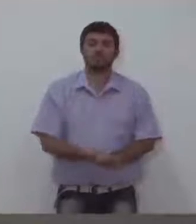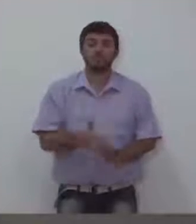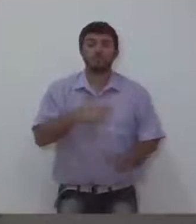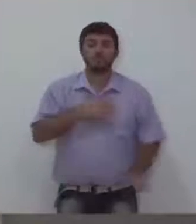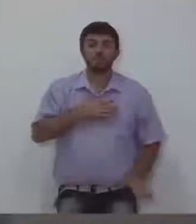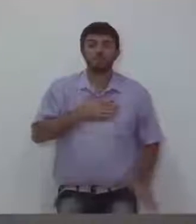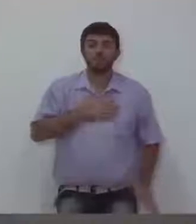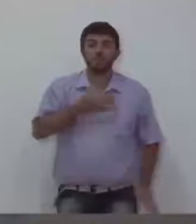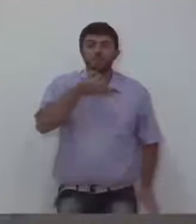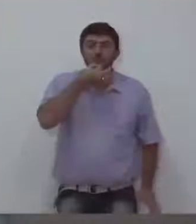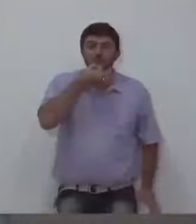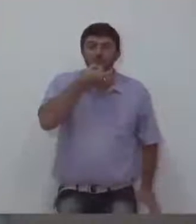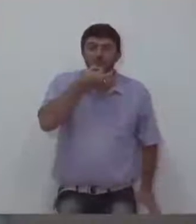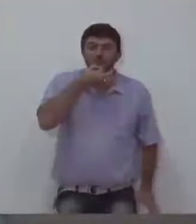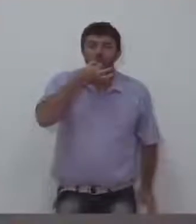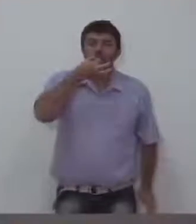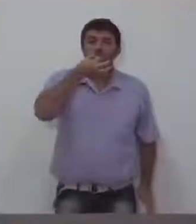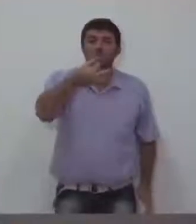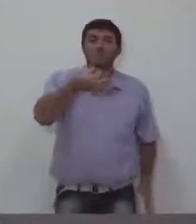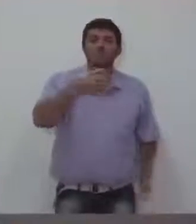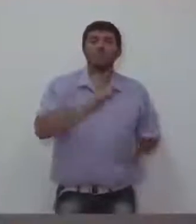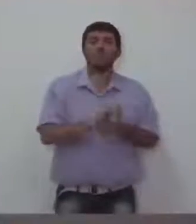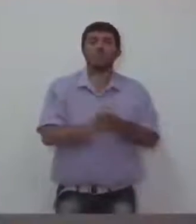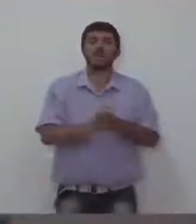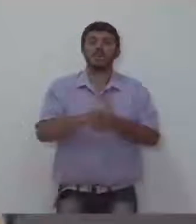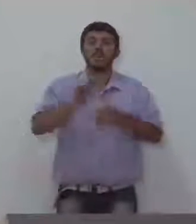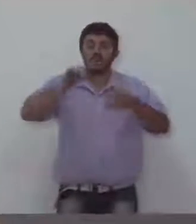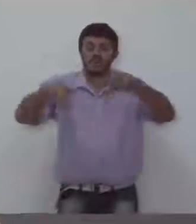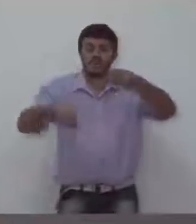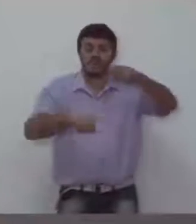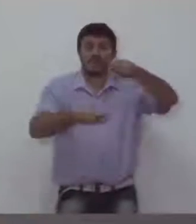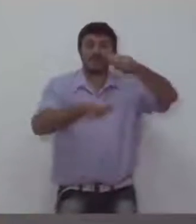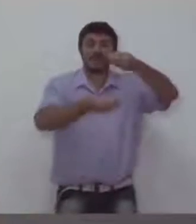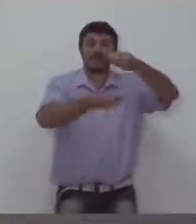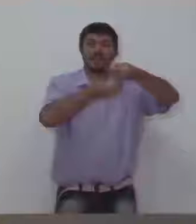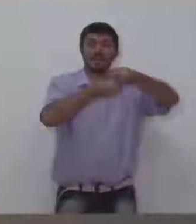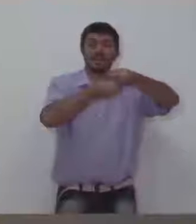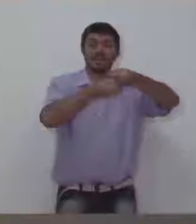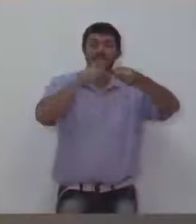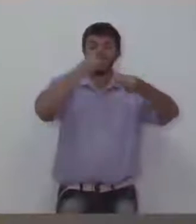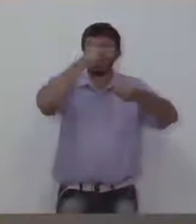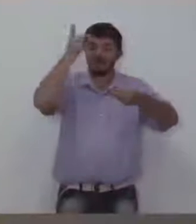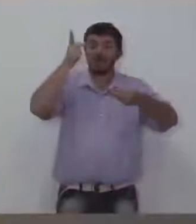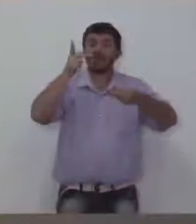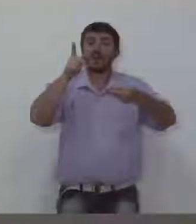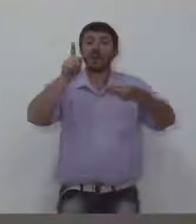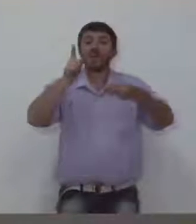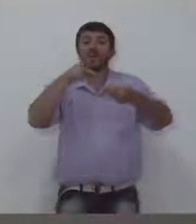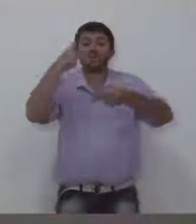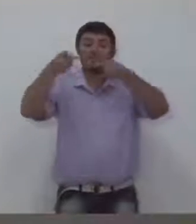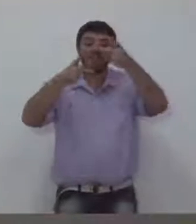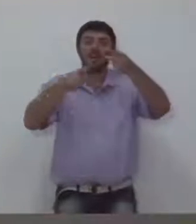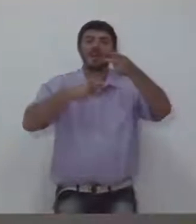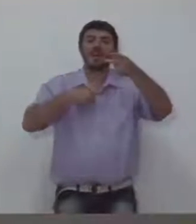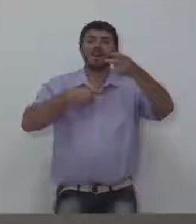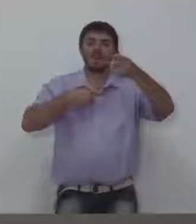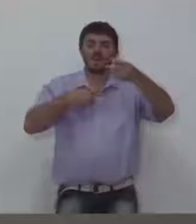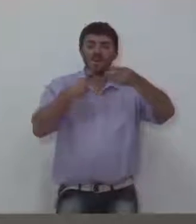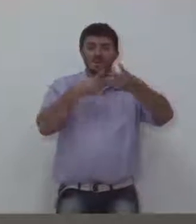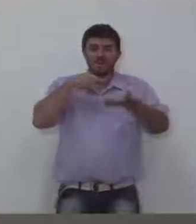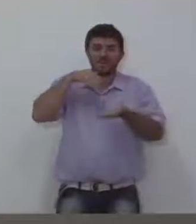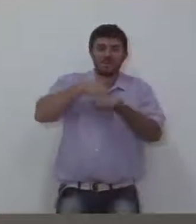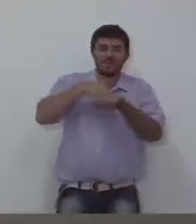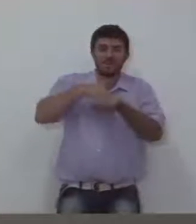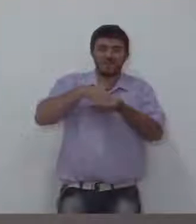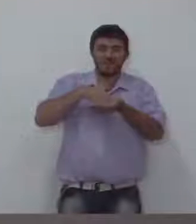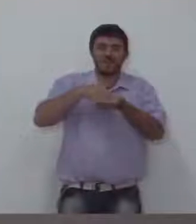acumulando o tempo de quem não fala, daí quem sobrar para o final pode falar mais, né? Tem mais assunto, né? Então, bem objetivamente, quero começar